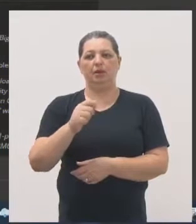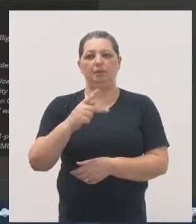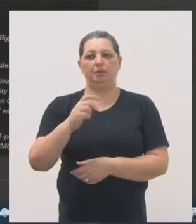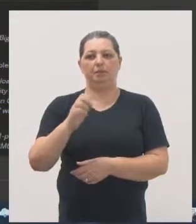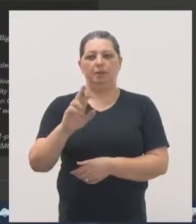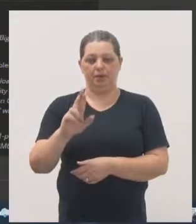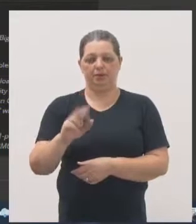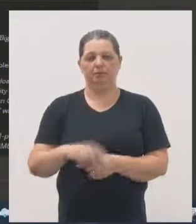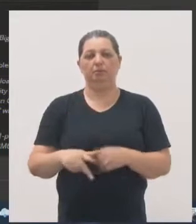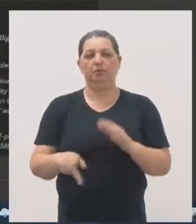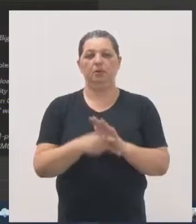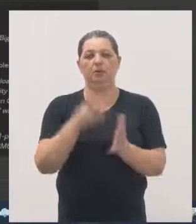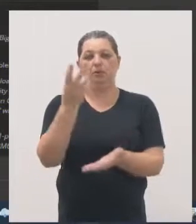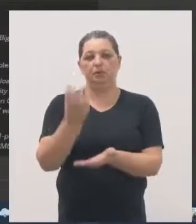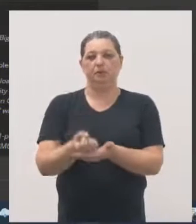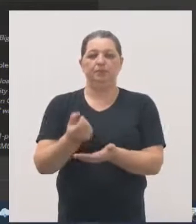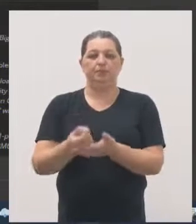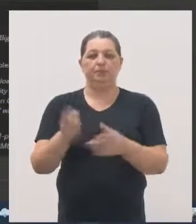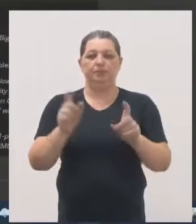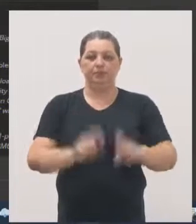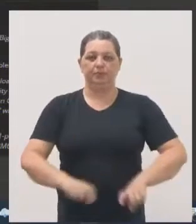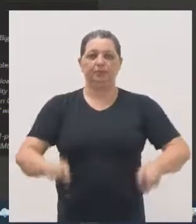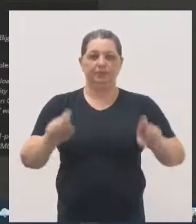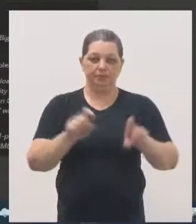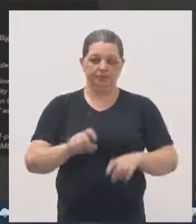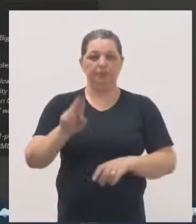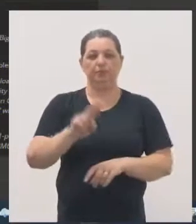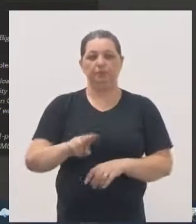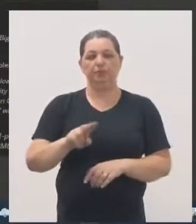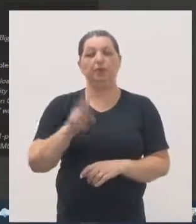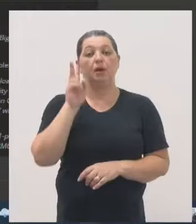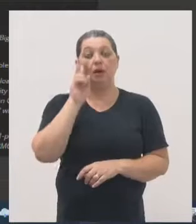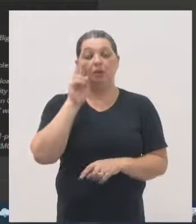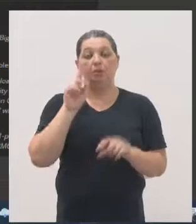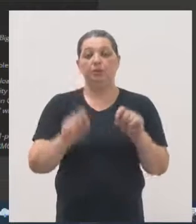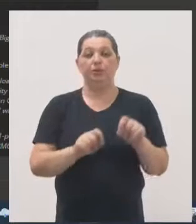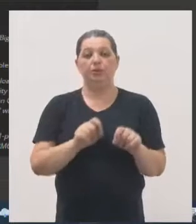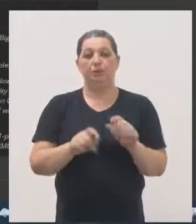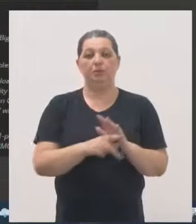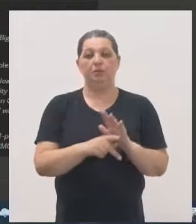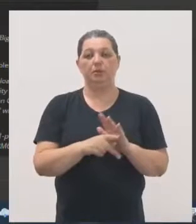computador para a gente fazer a utilização. Lembrando, pessoal,